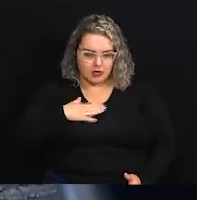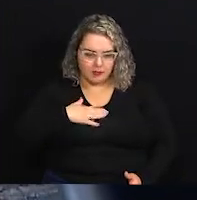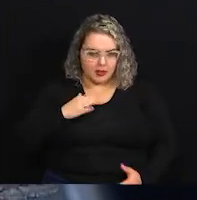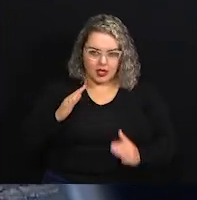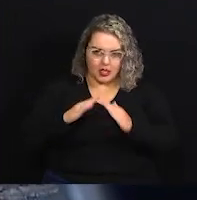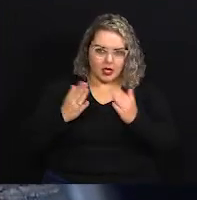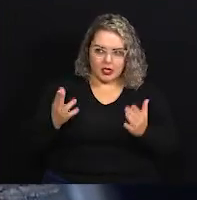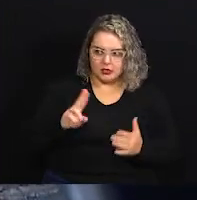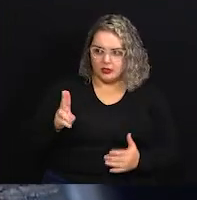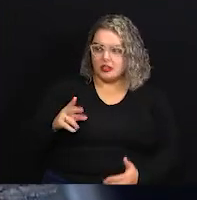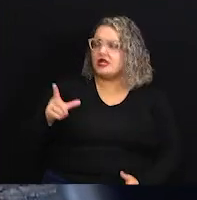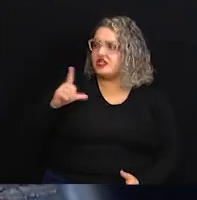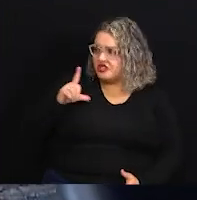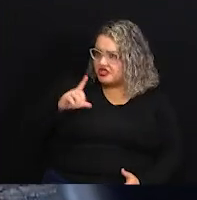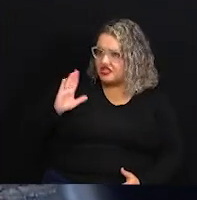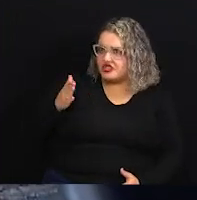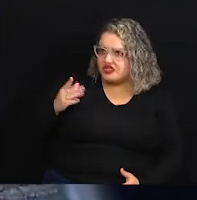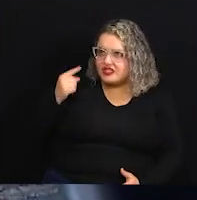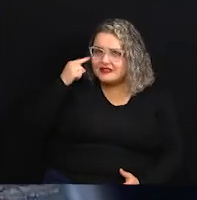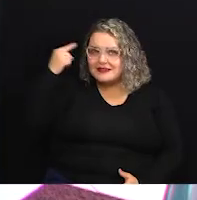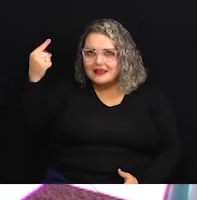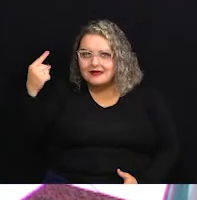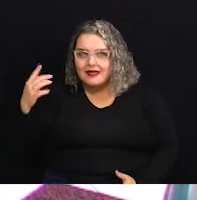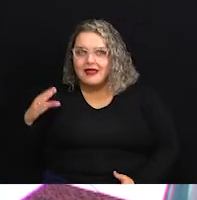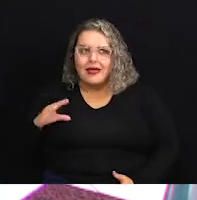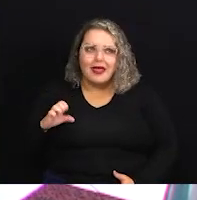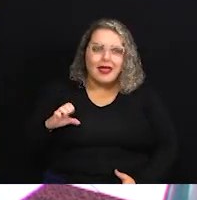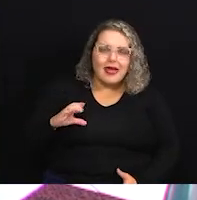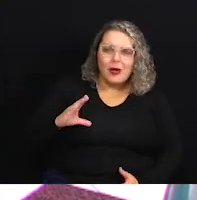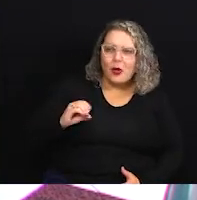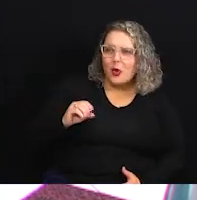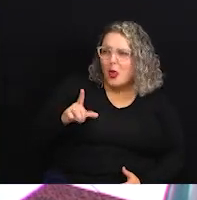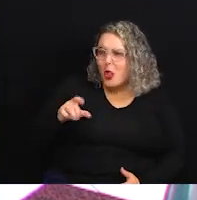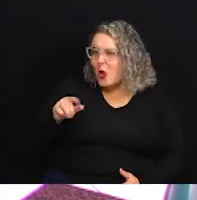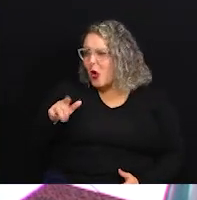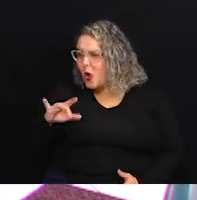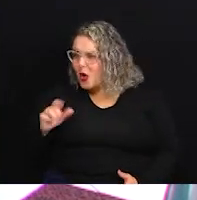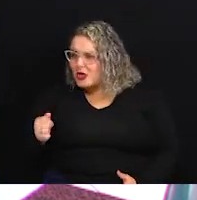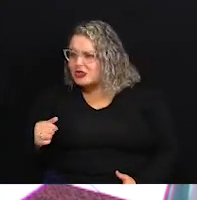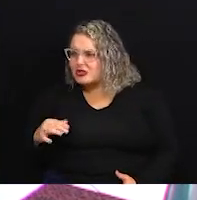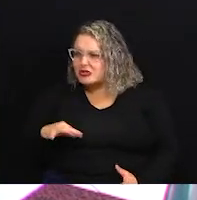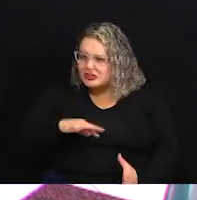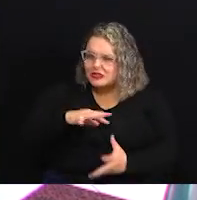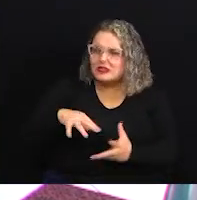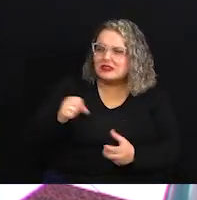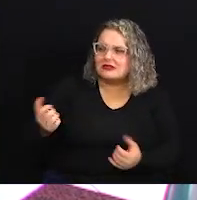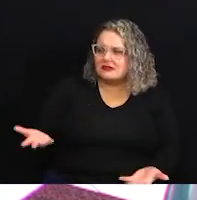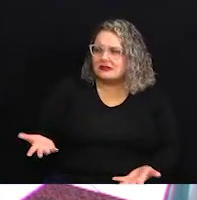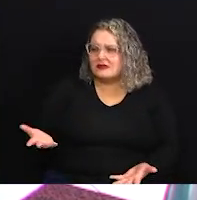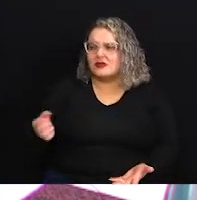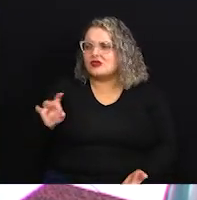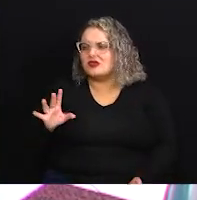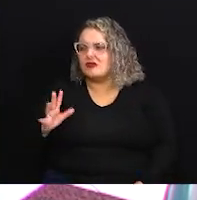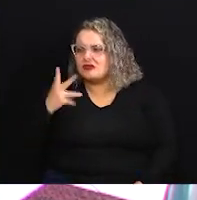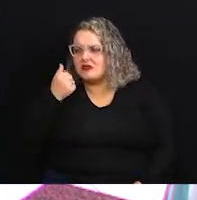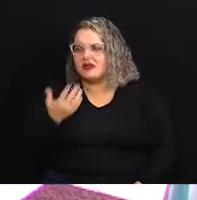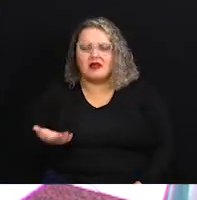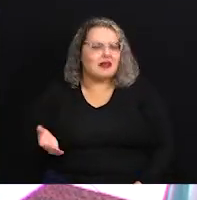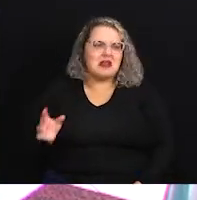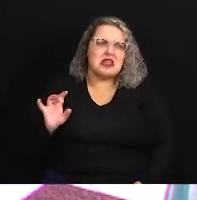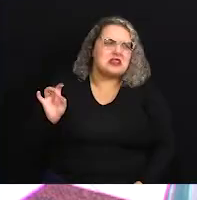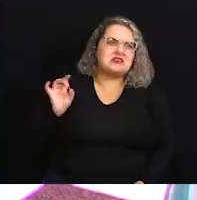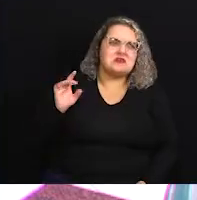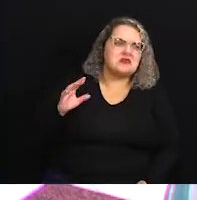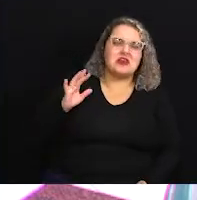pegada ecológica, da sustentabilidade, ou ainda era uma coisa meramente decorativa? Eu acho bonito. Era decorativa,